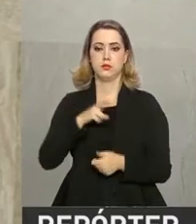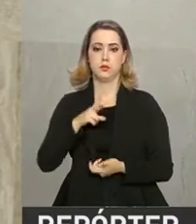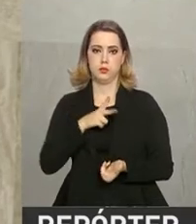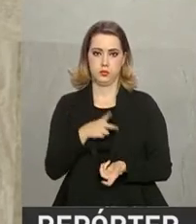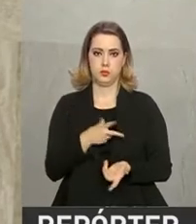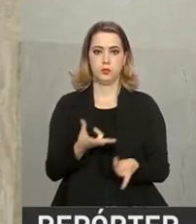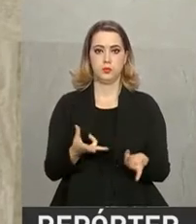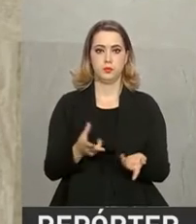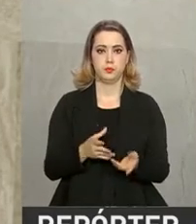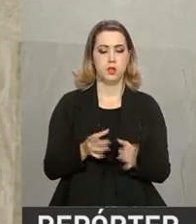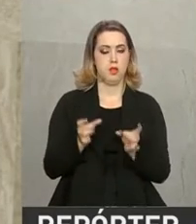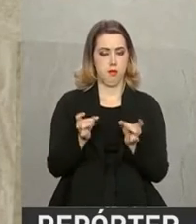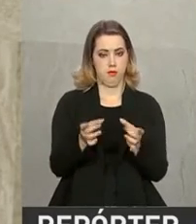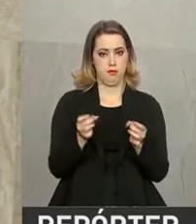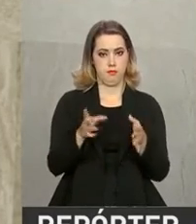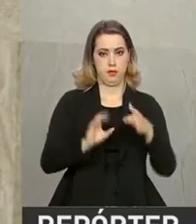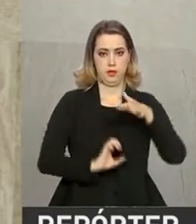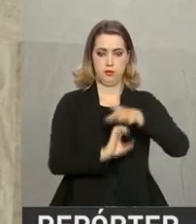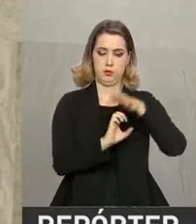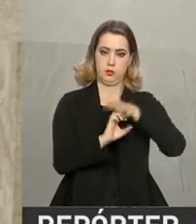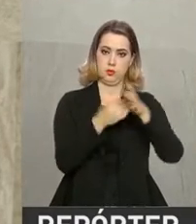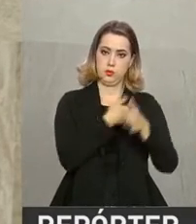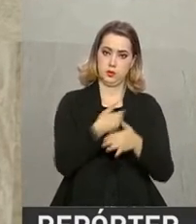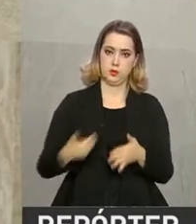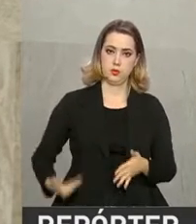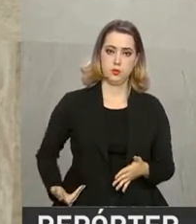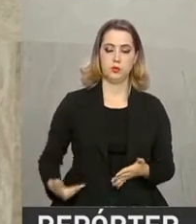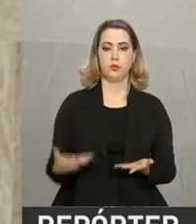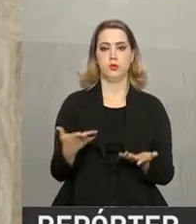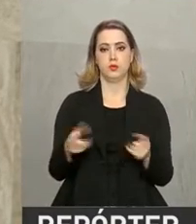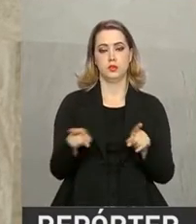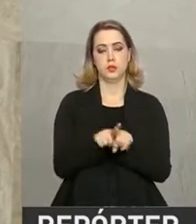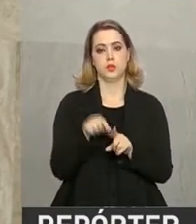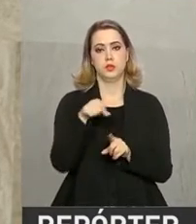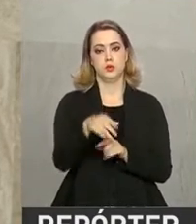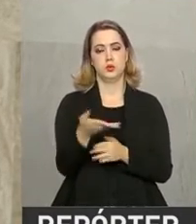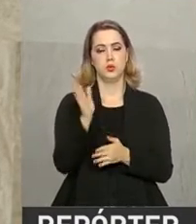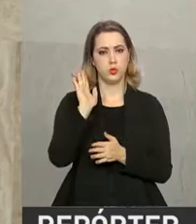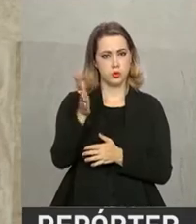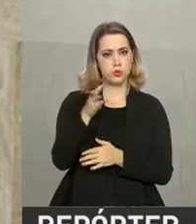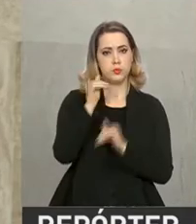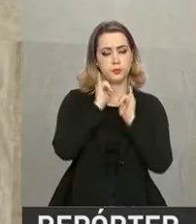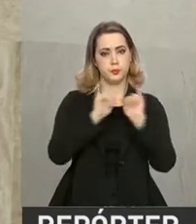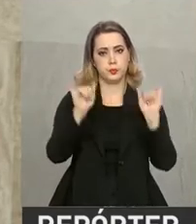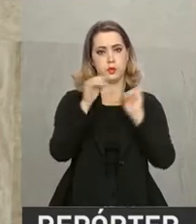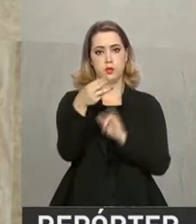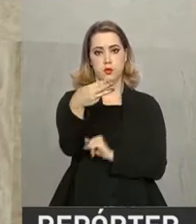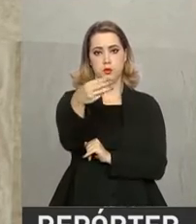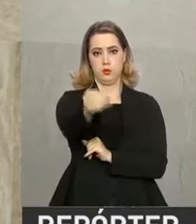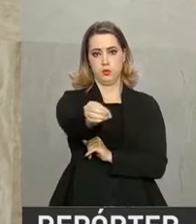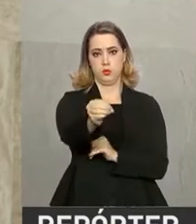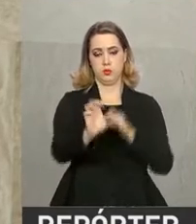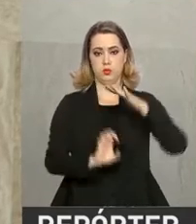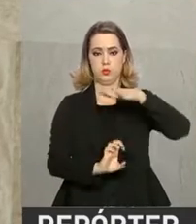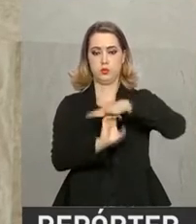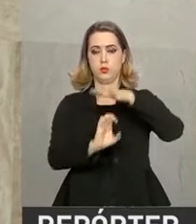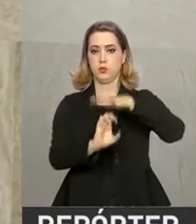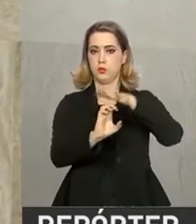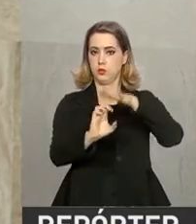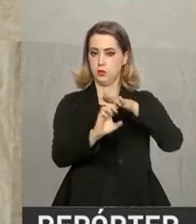federal em setembro o governo anunciou a venda ou concessões de cerca de 30 projetos nas áreas de energia